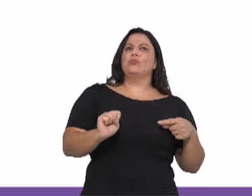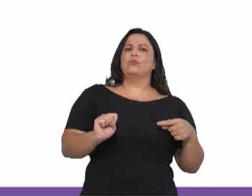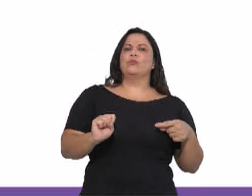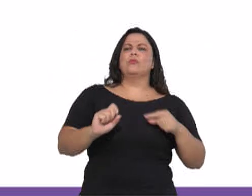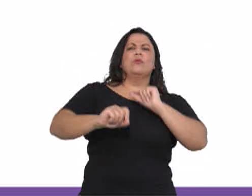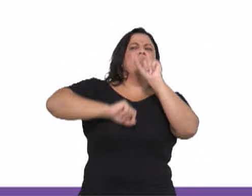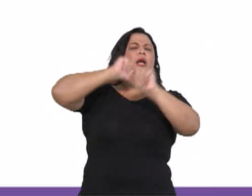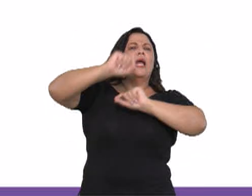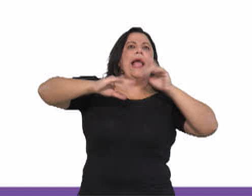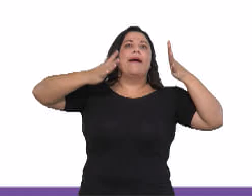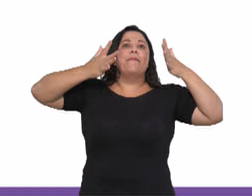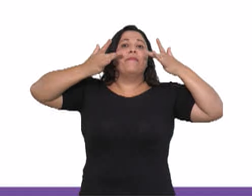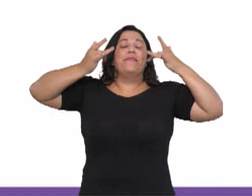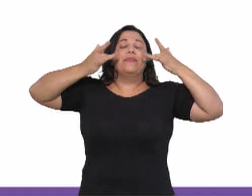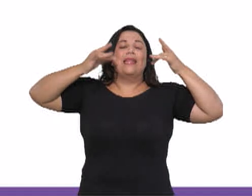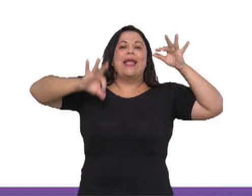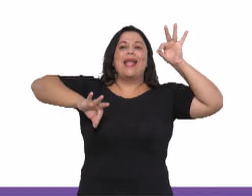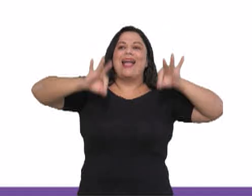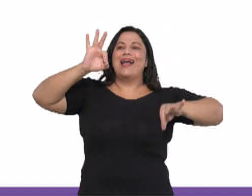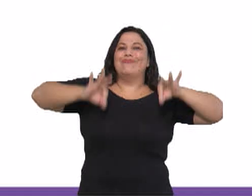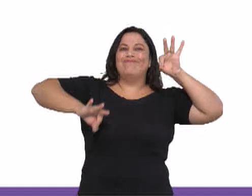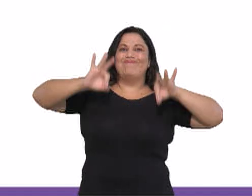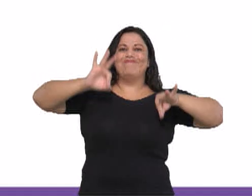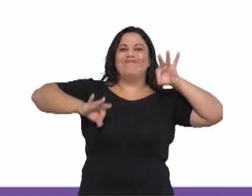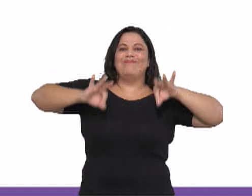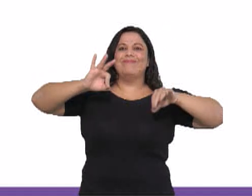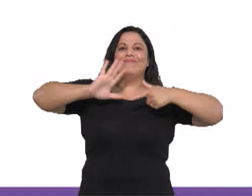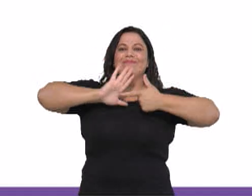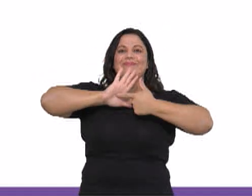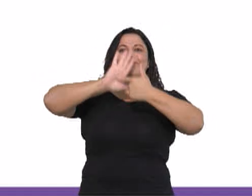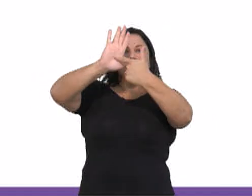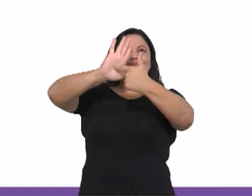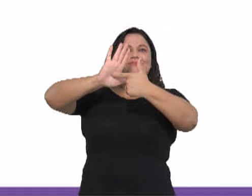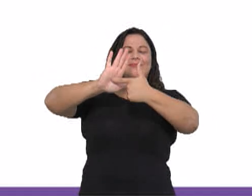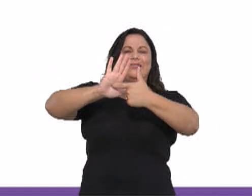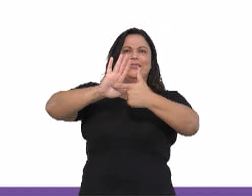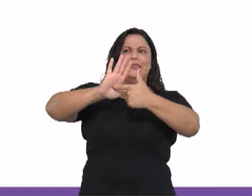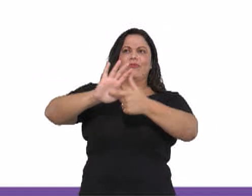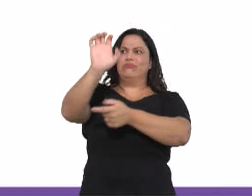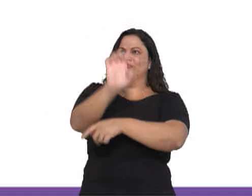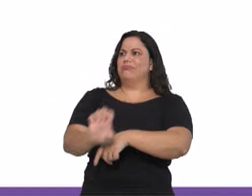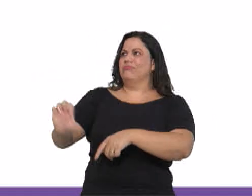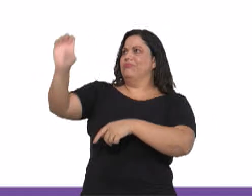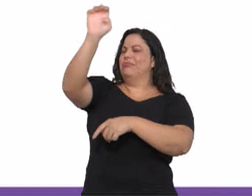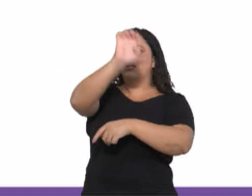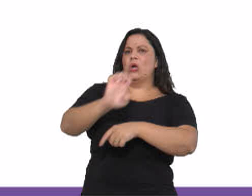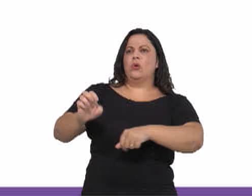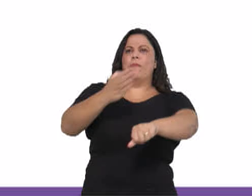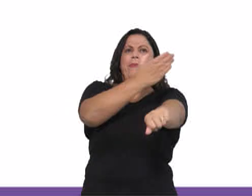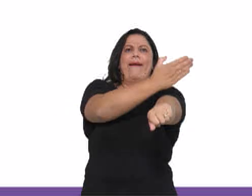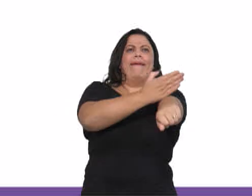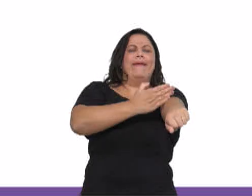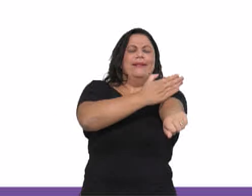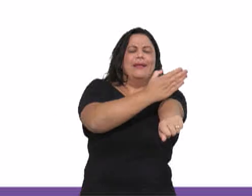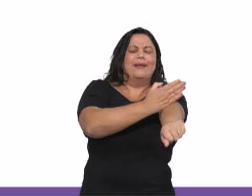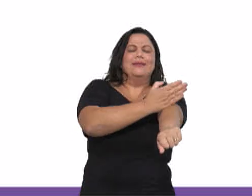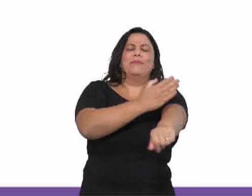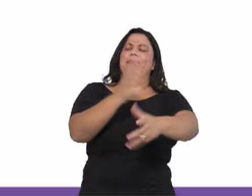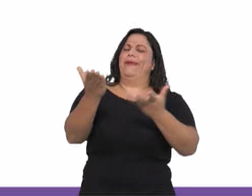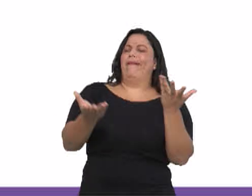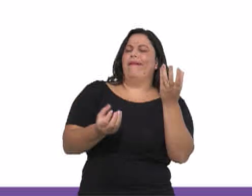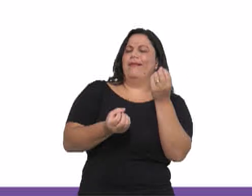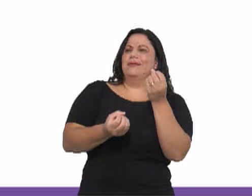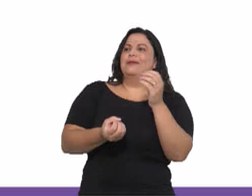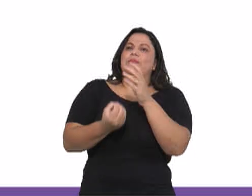teatrais com base na tradição europeia da Idade Média. Elas recriam os torneios medievais e batalhas